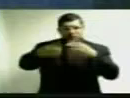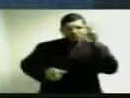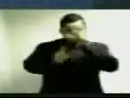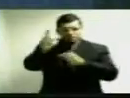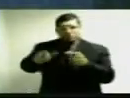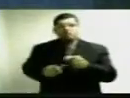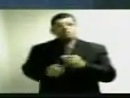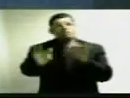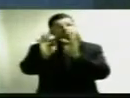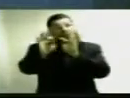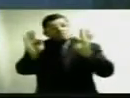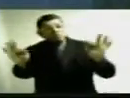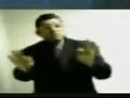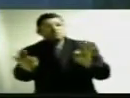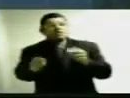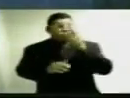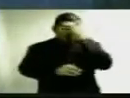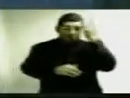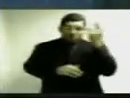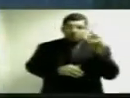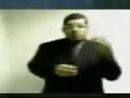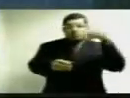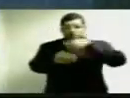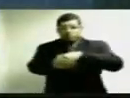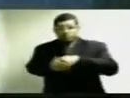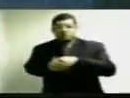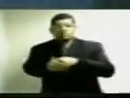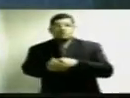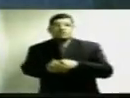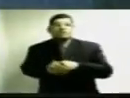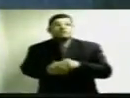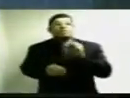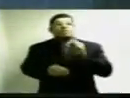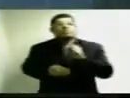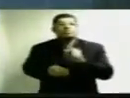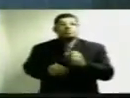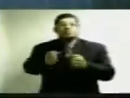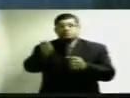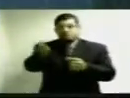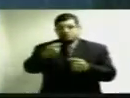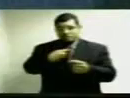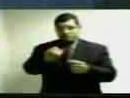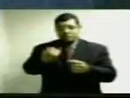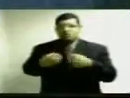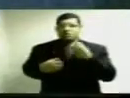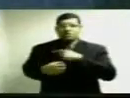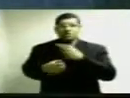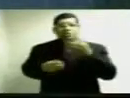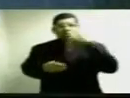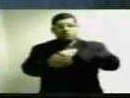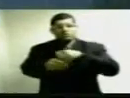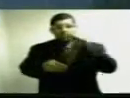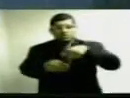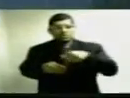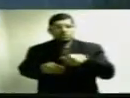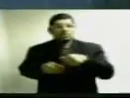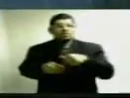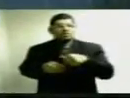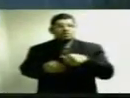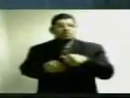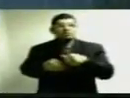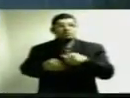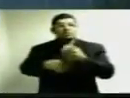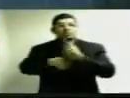explicar de uma forma simples. A população, quando vota na eleição, ela vota por si mesmo. Nós, quando votamos aqui, votamos